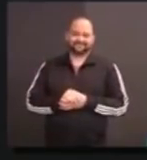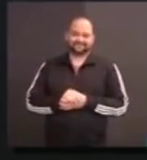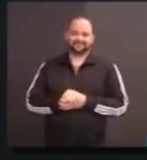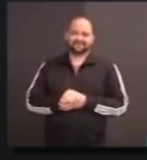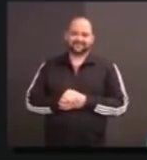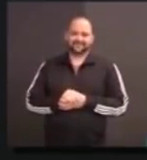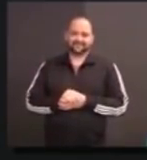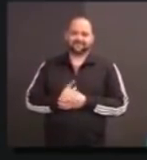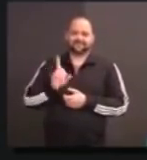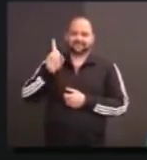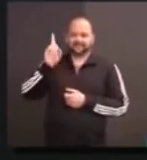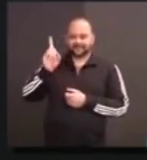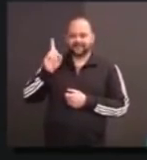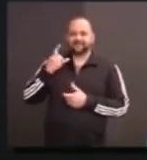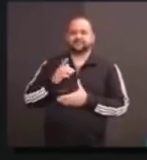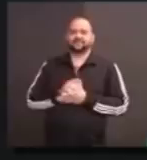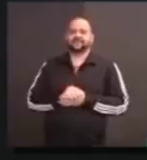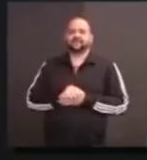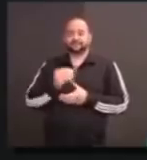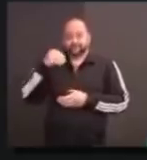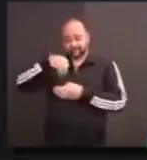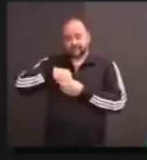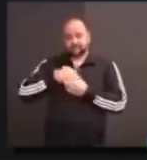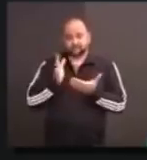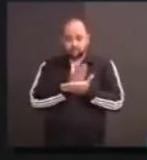Temos em um de nossos livros,